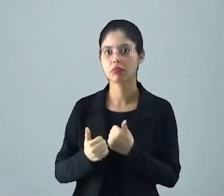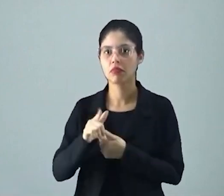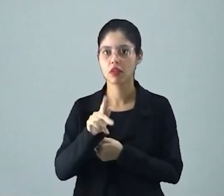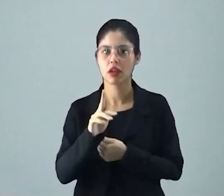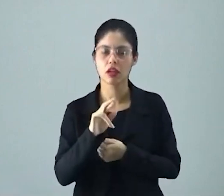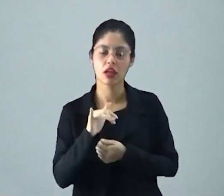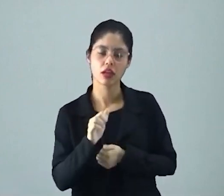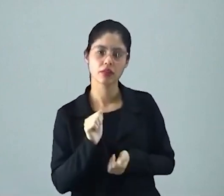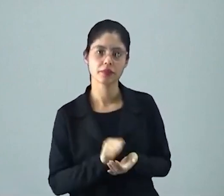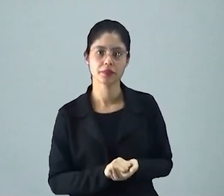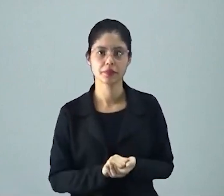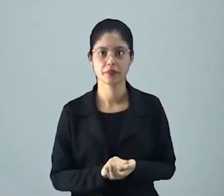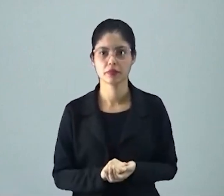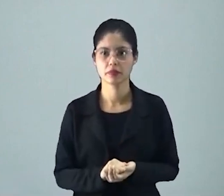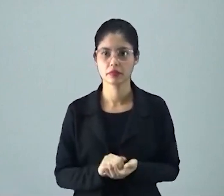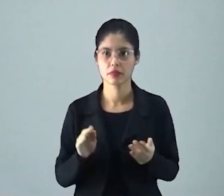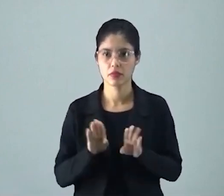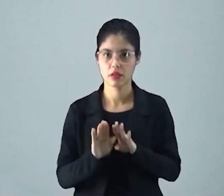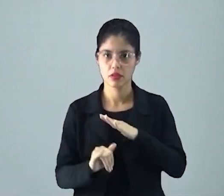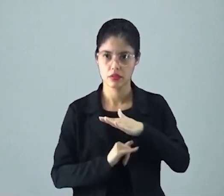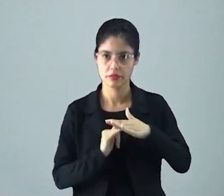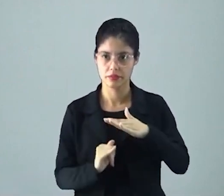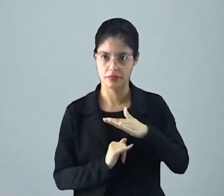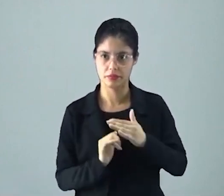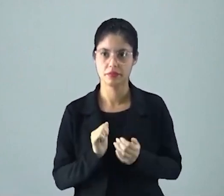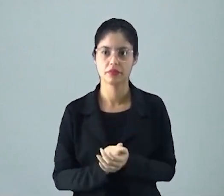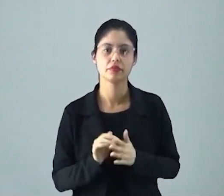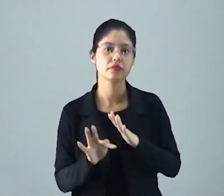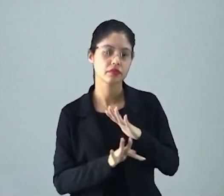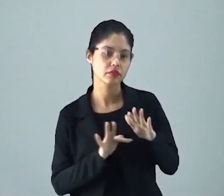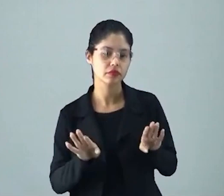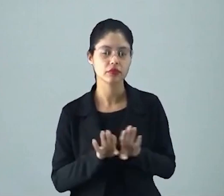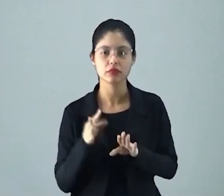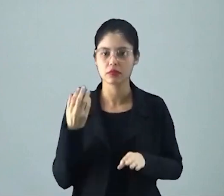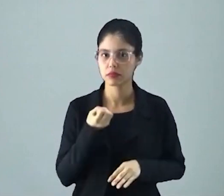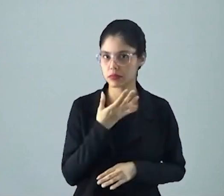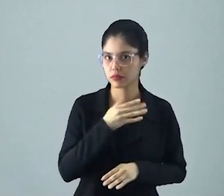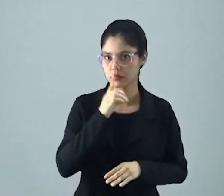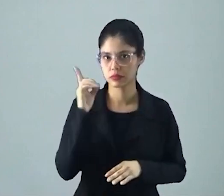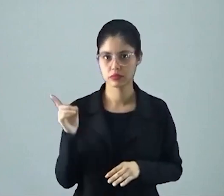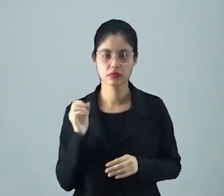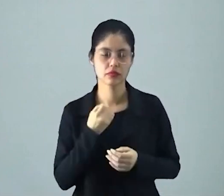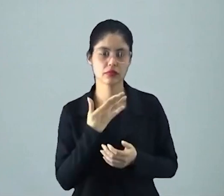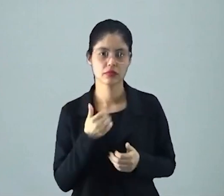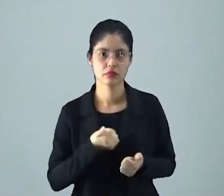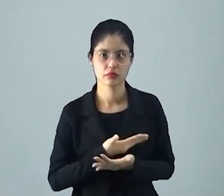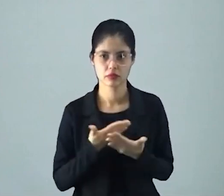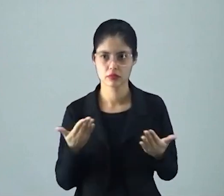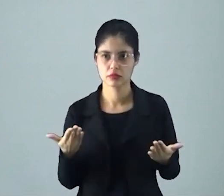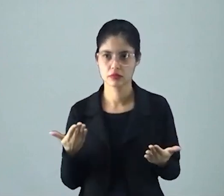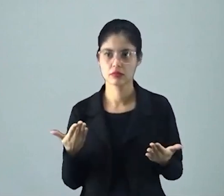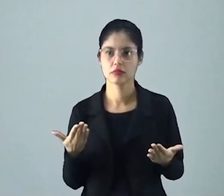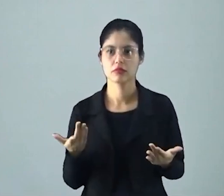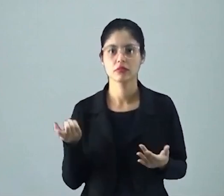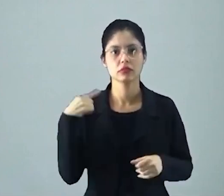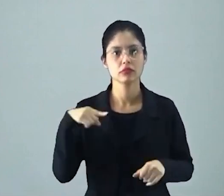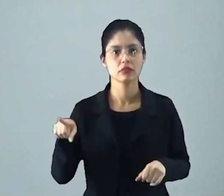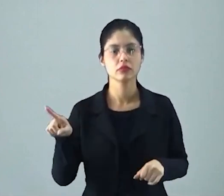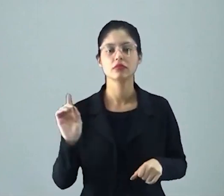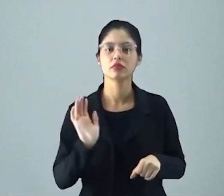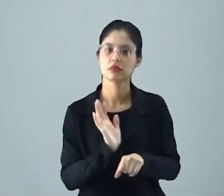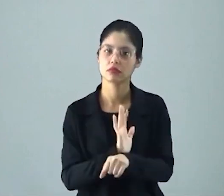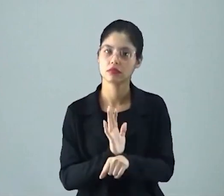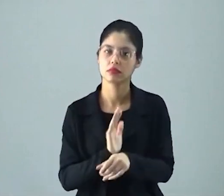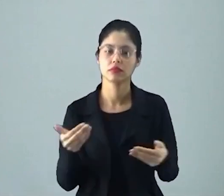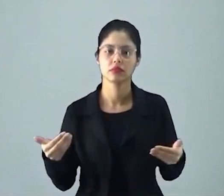dentro da informalidade. E temos a linguagem formal, que é bom dia, tudo bem com você? Quero ir ao cinema